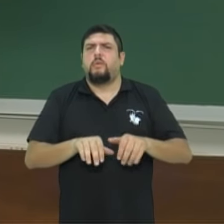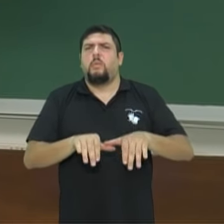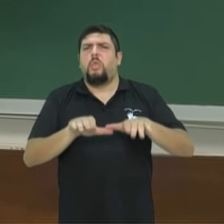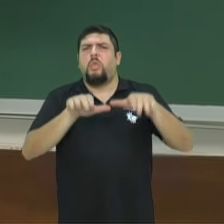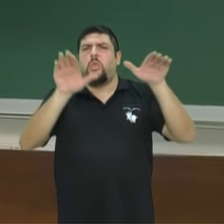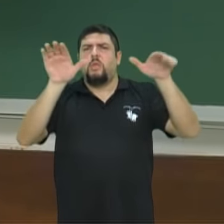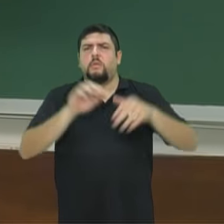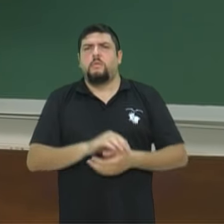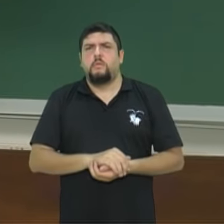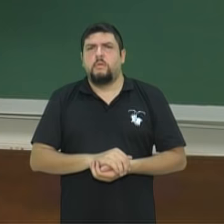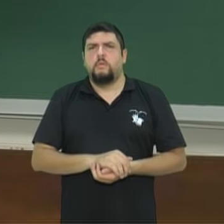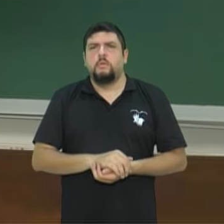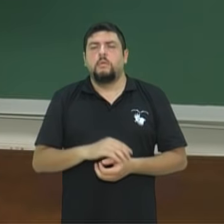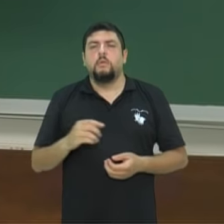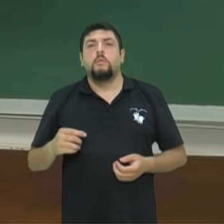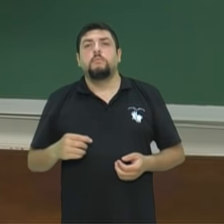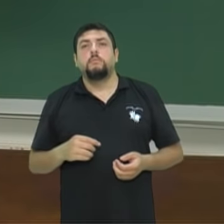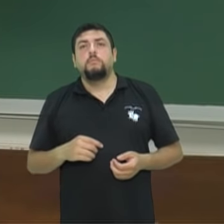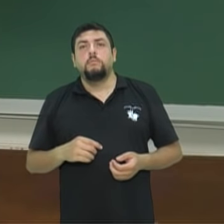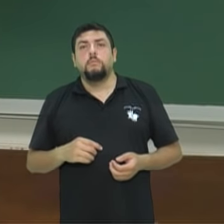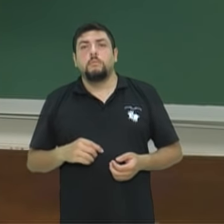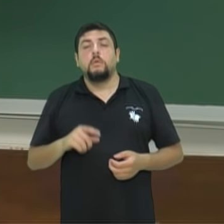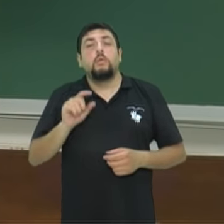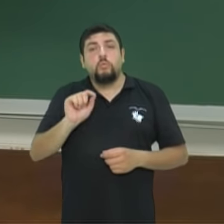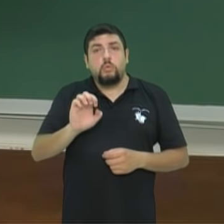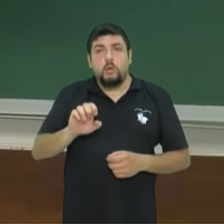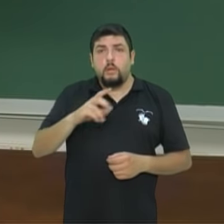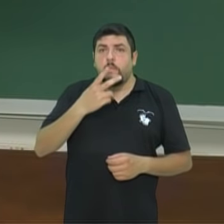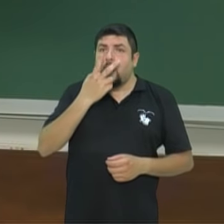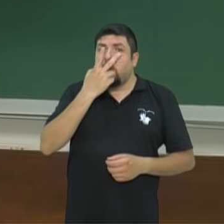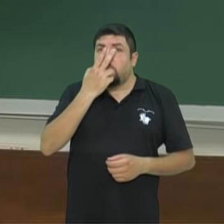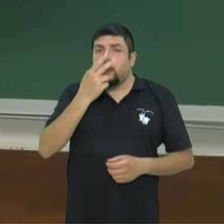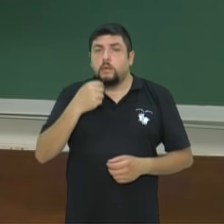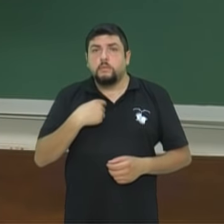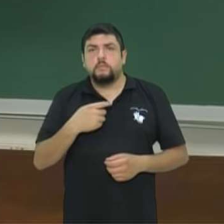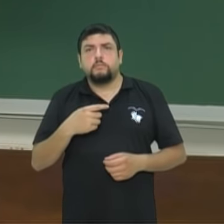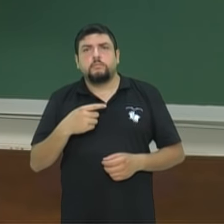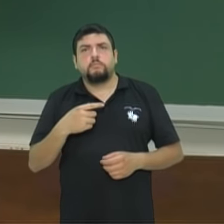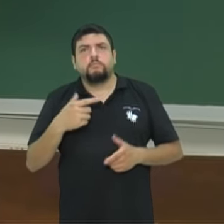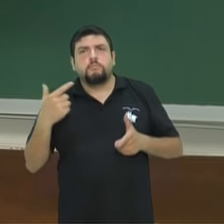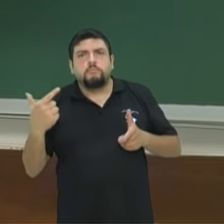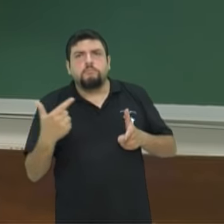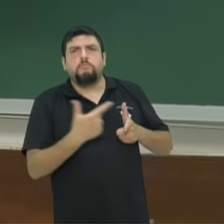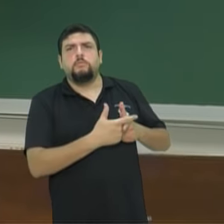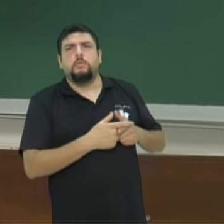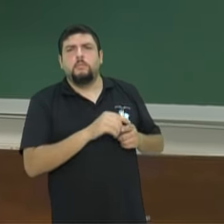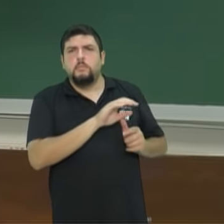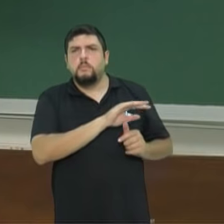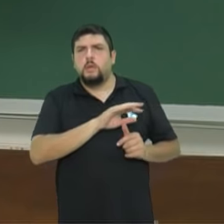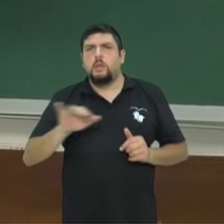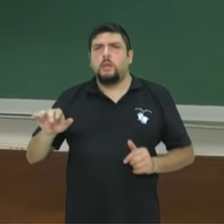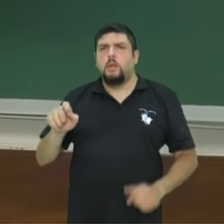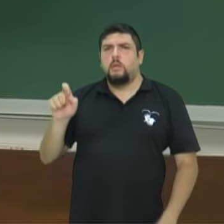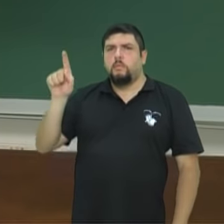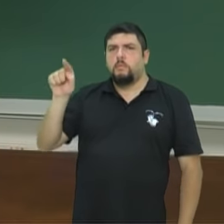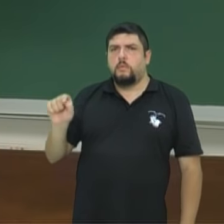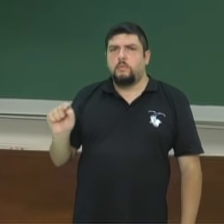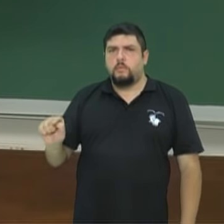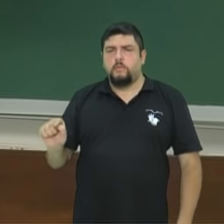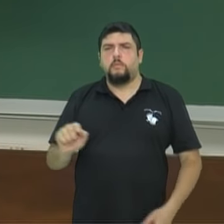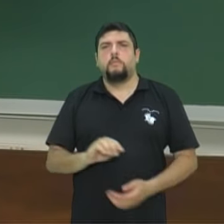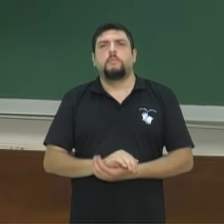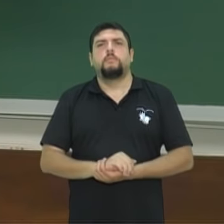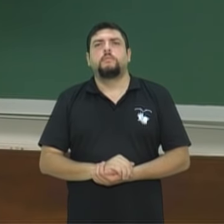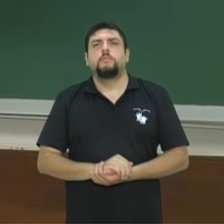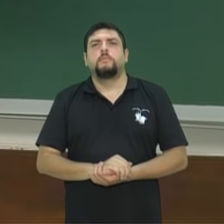ali, chamando a atenção, fazendo uma crítica, né? Poxa, por que gastar tanto? Então, ponto de exclamação para fazer essa crítica também.